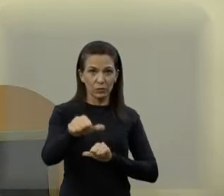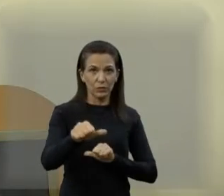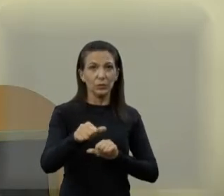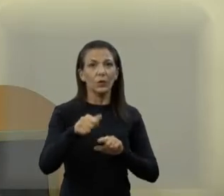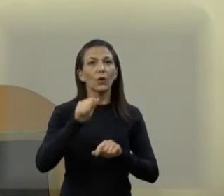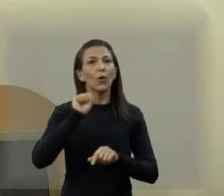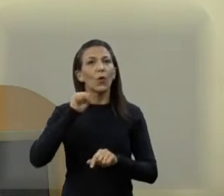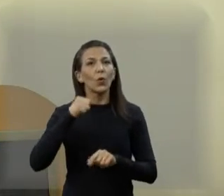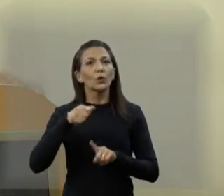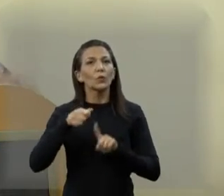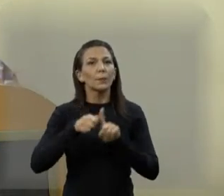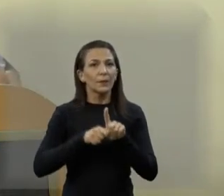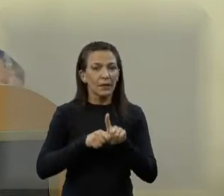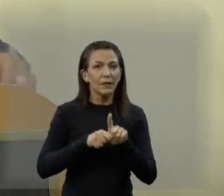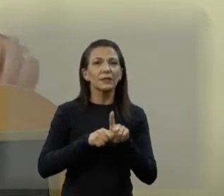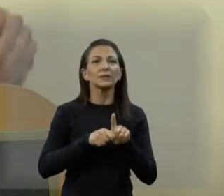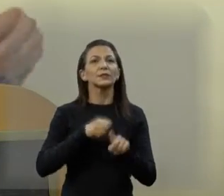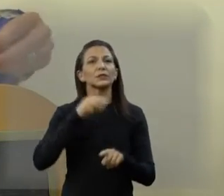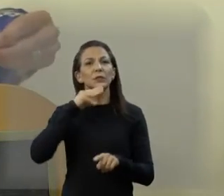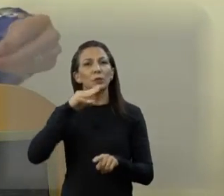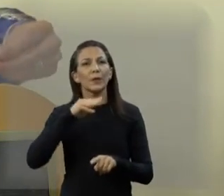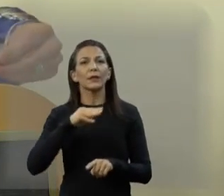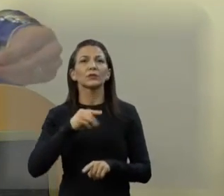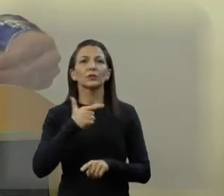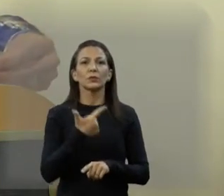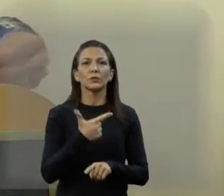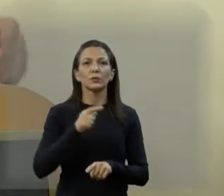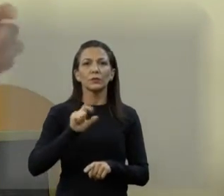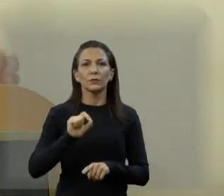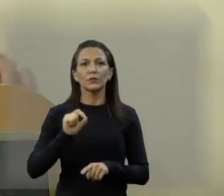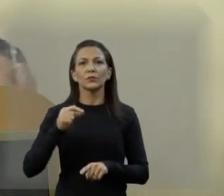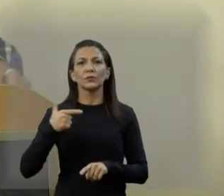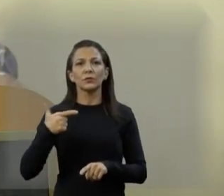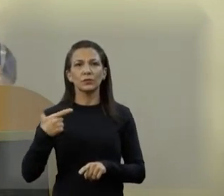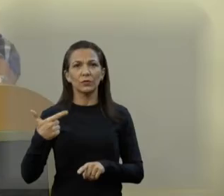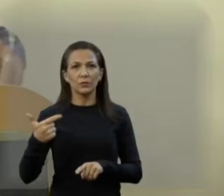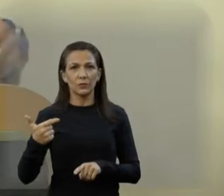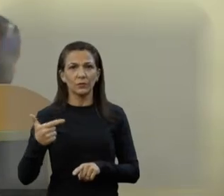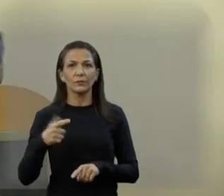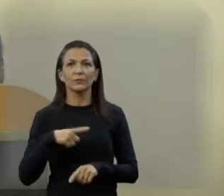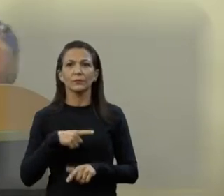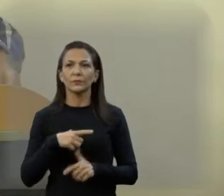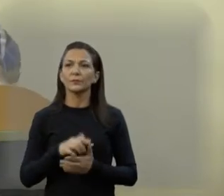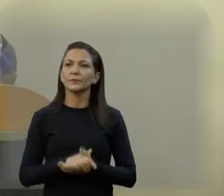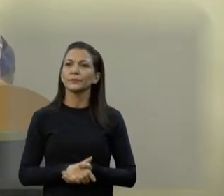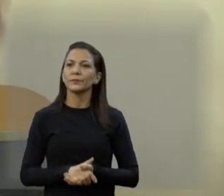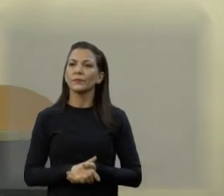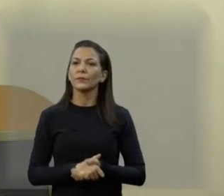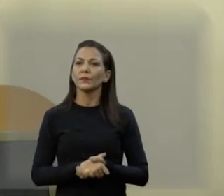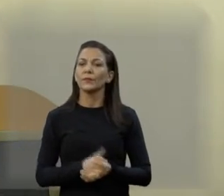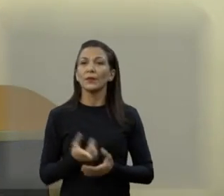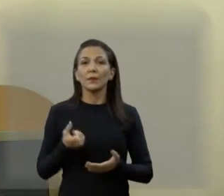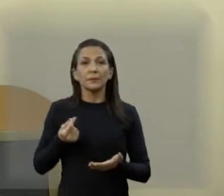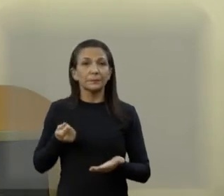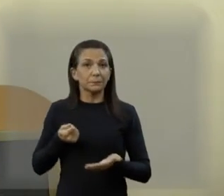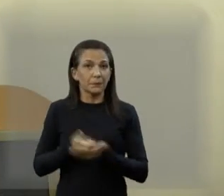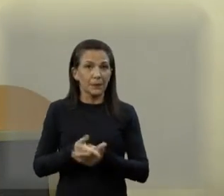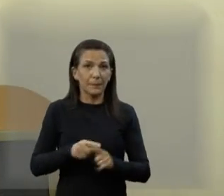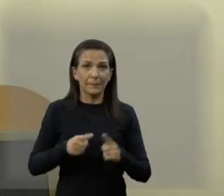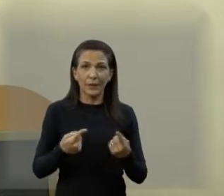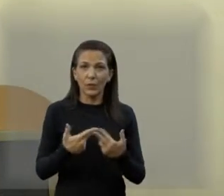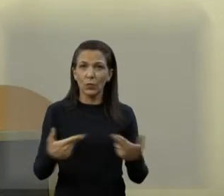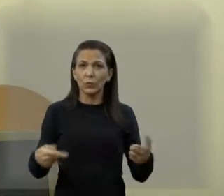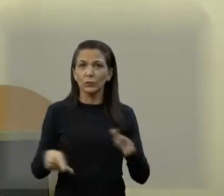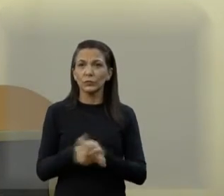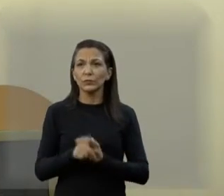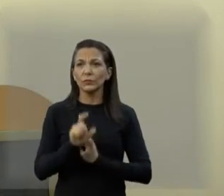em 8 de Março 2002 posso deixar também que o senhor e assim eu nunca se refere às custas e emolumentos uma outra questão